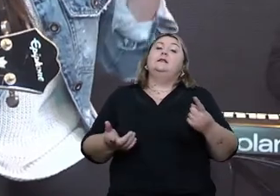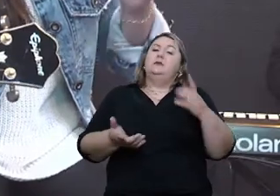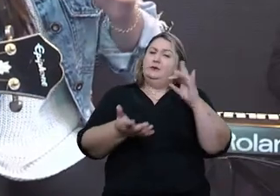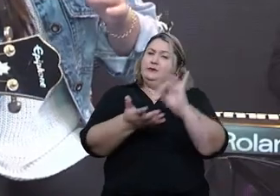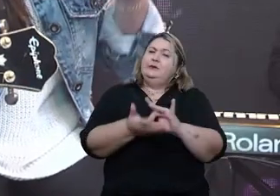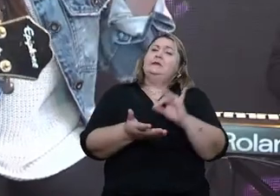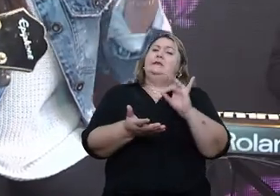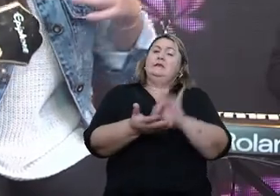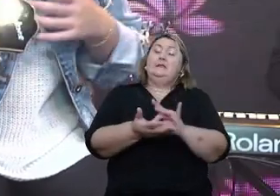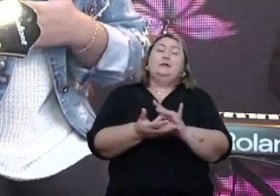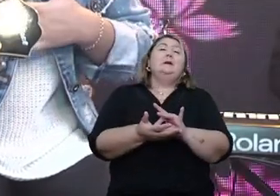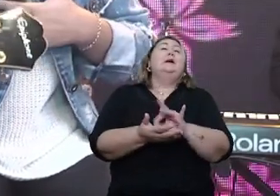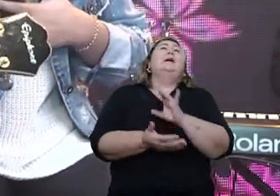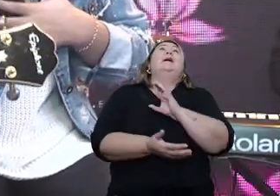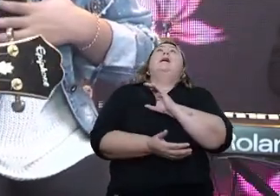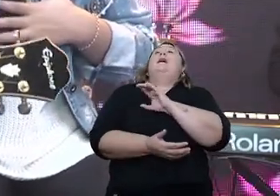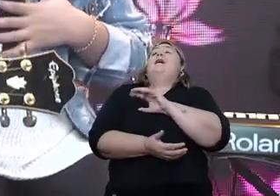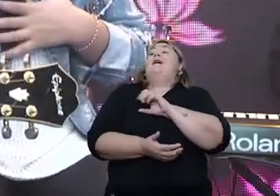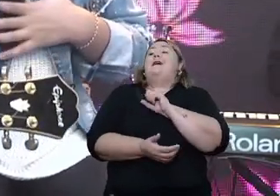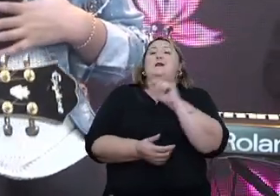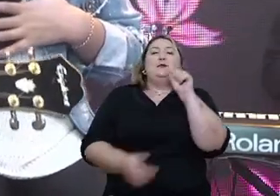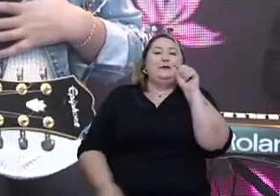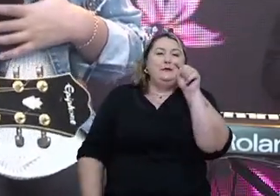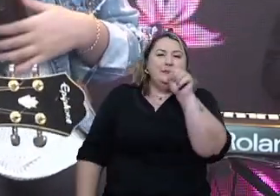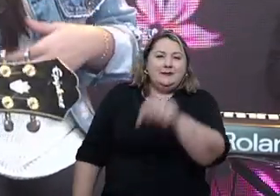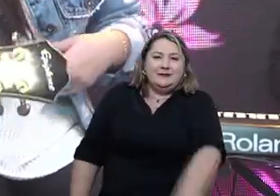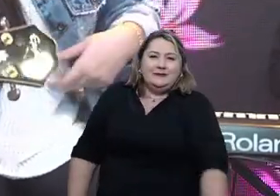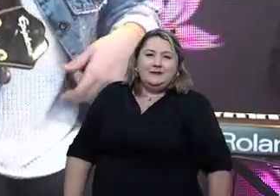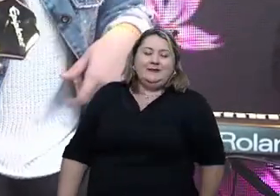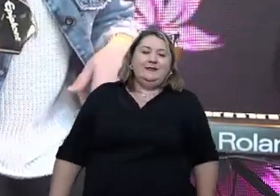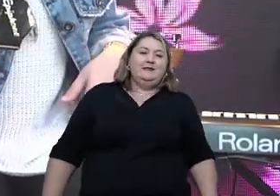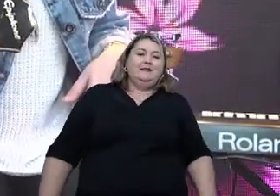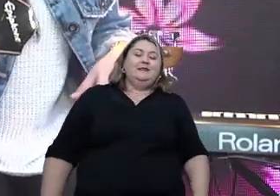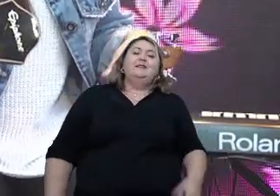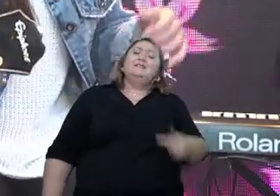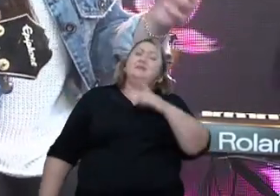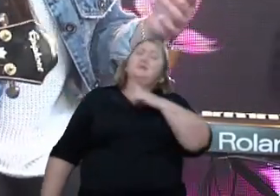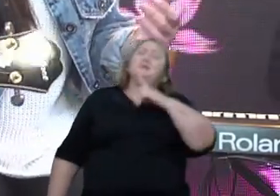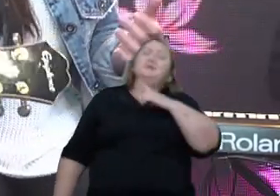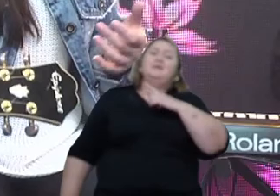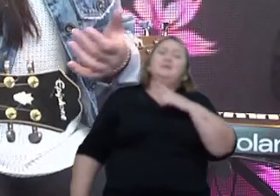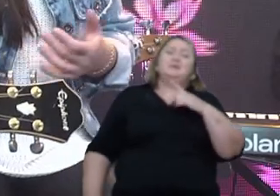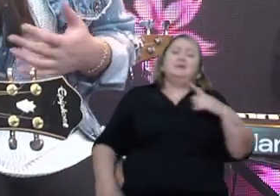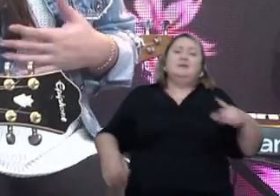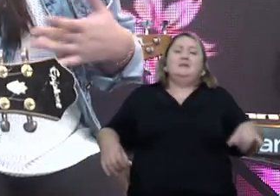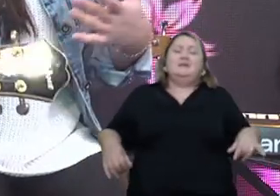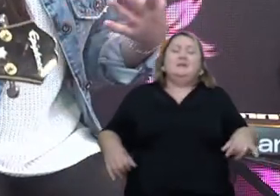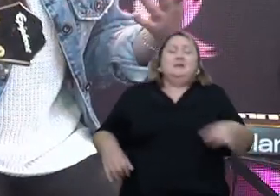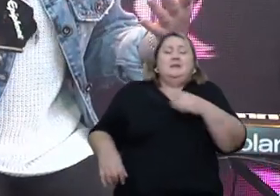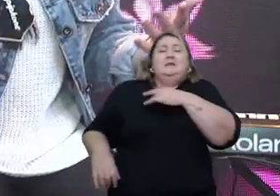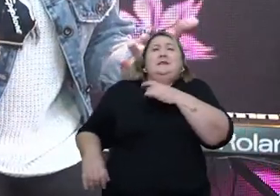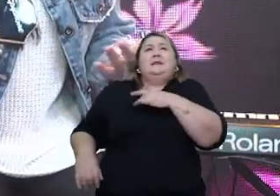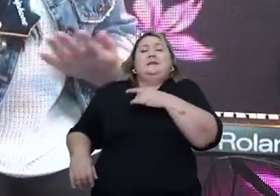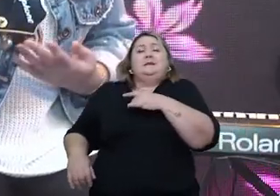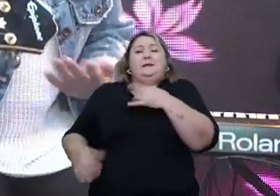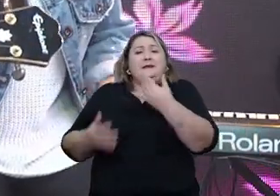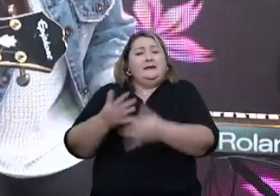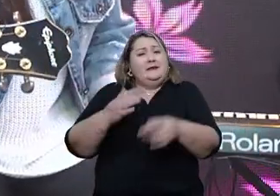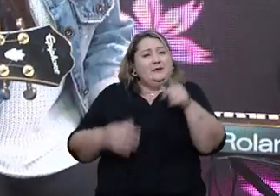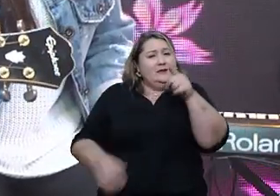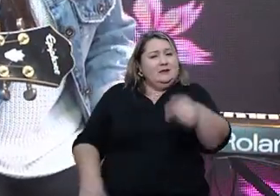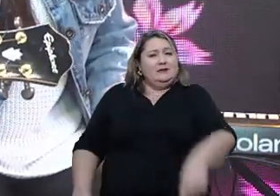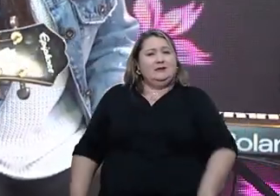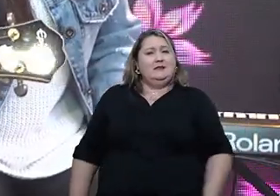A verdade é que eu sou louco por você e tenho medo de pensar em